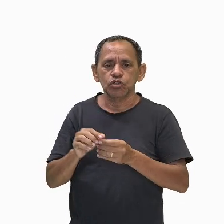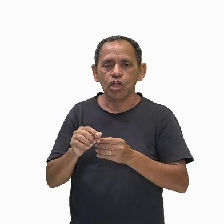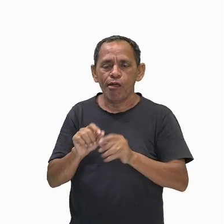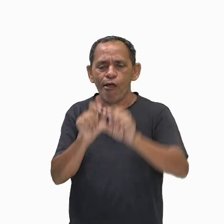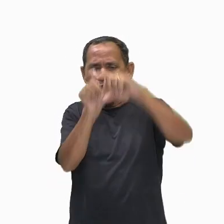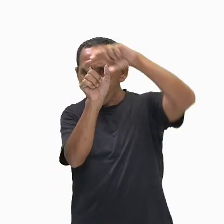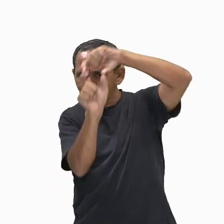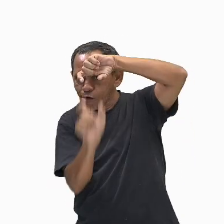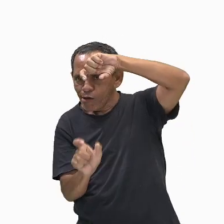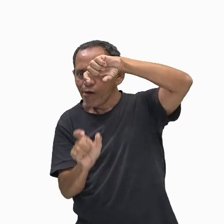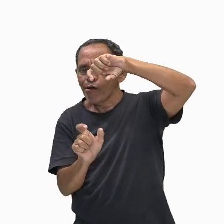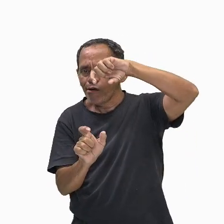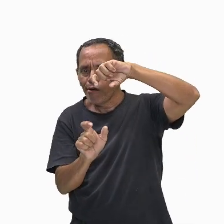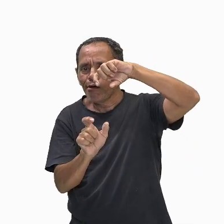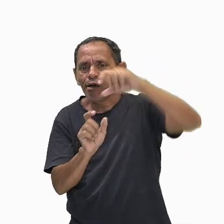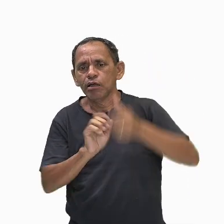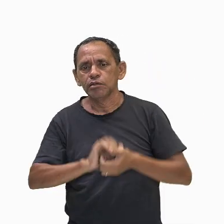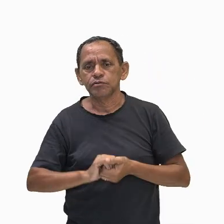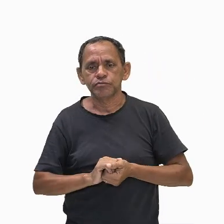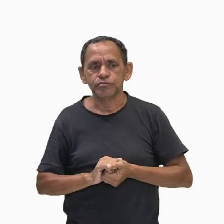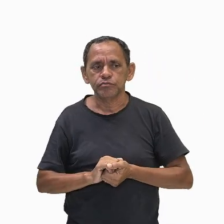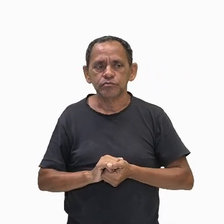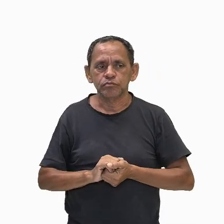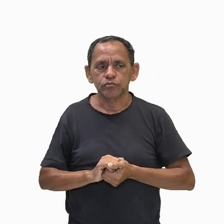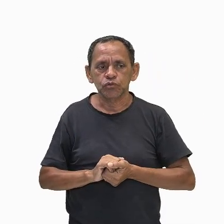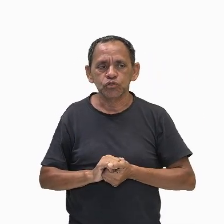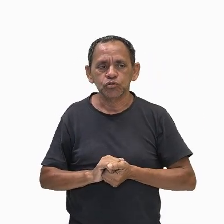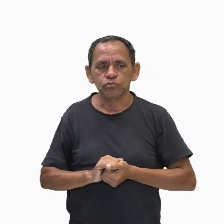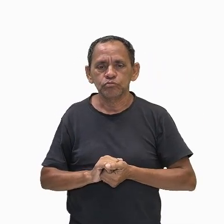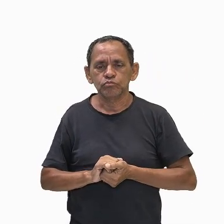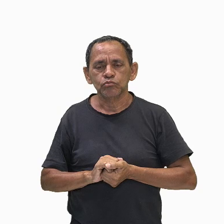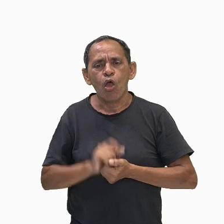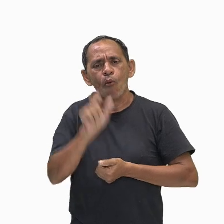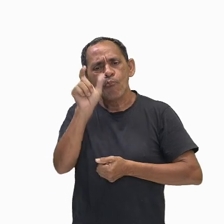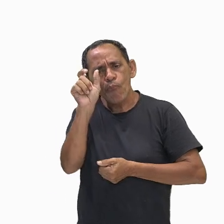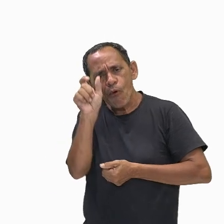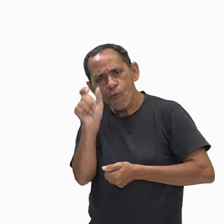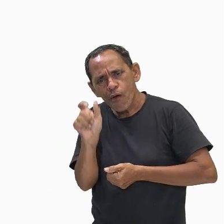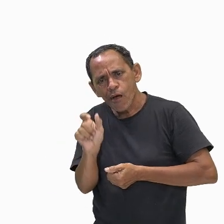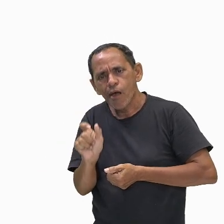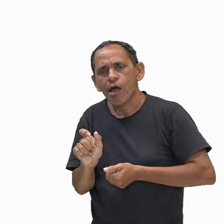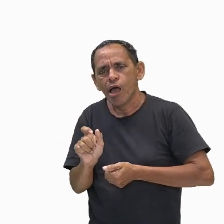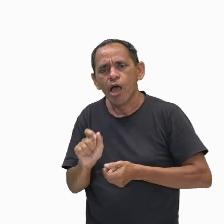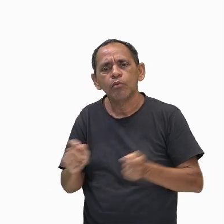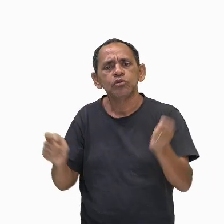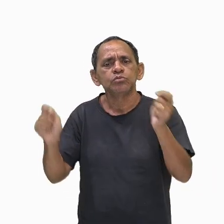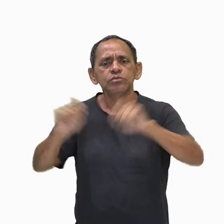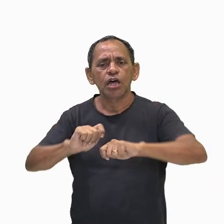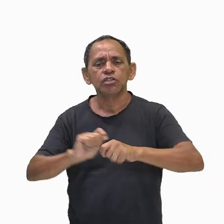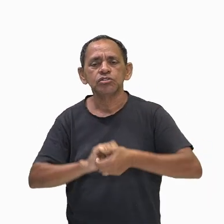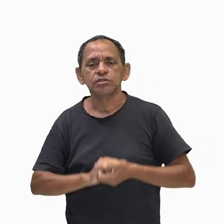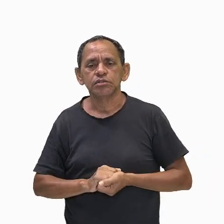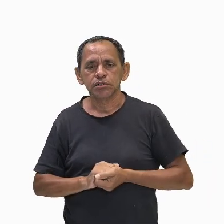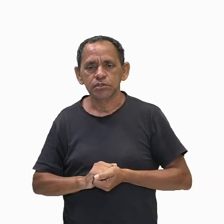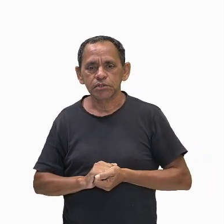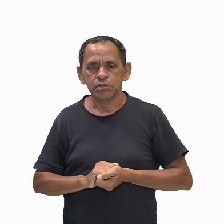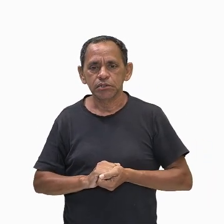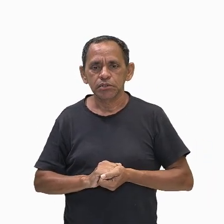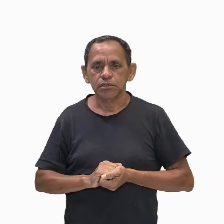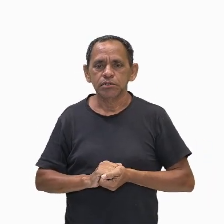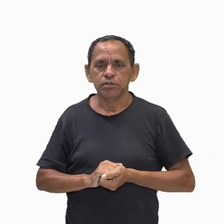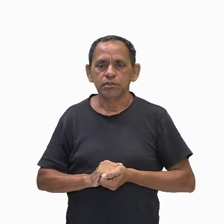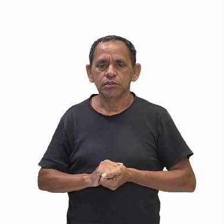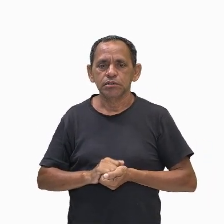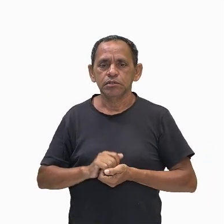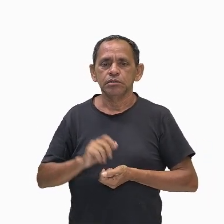bífida, que afeta, entre outras coisas, a possibilidade de dar a anencefalia, que é o